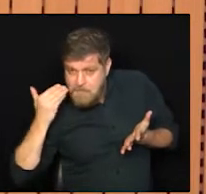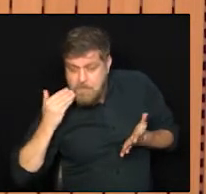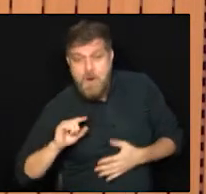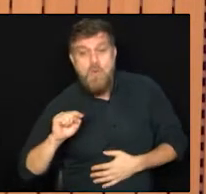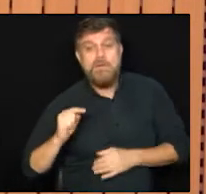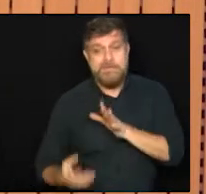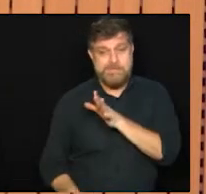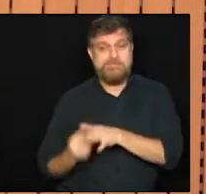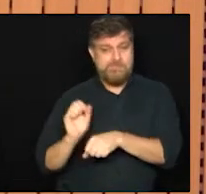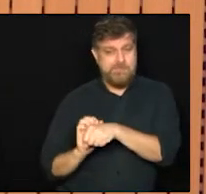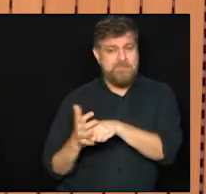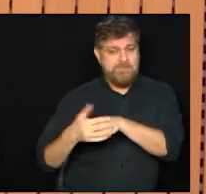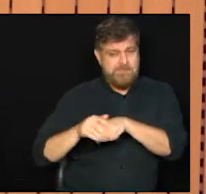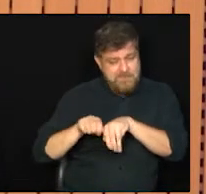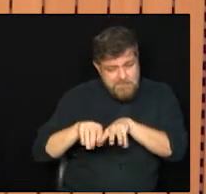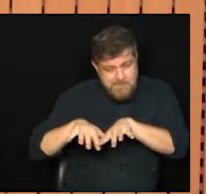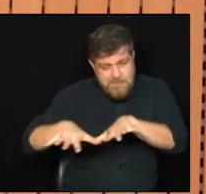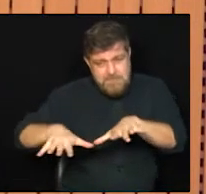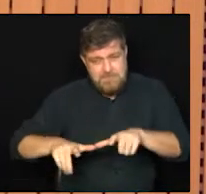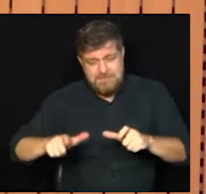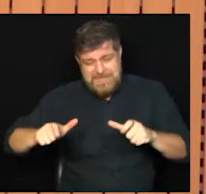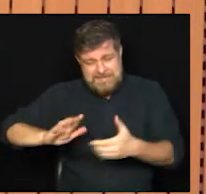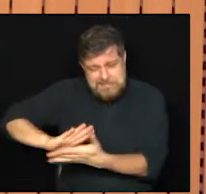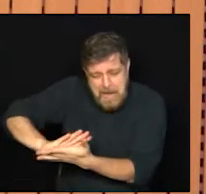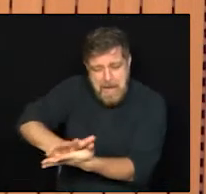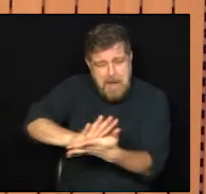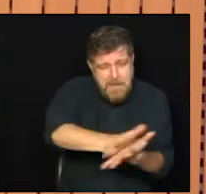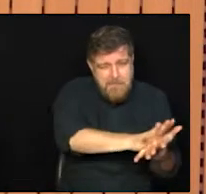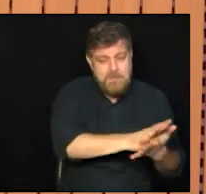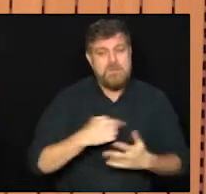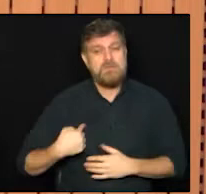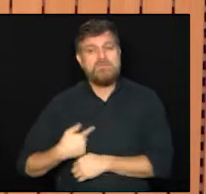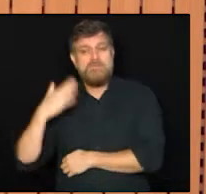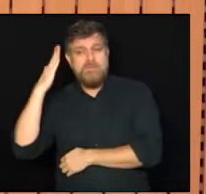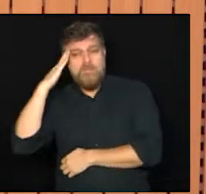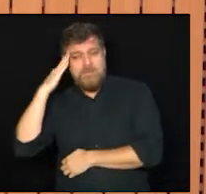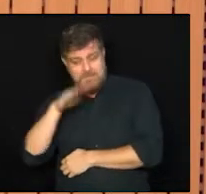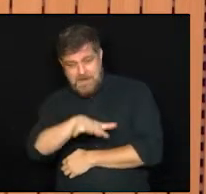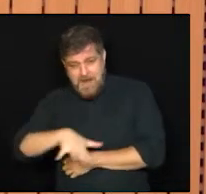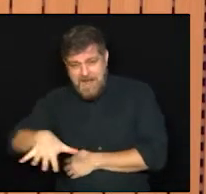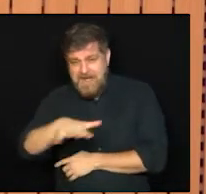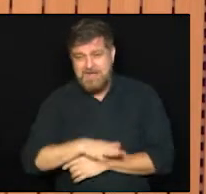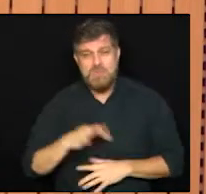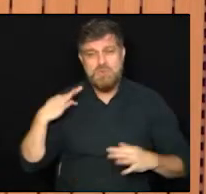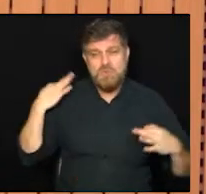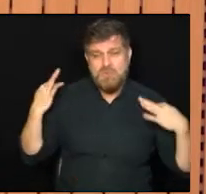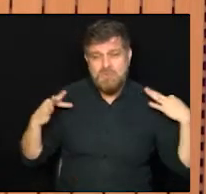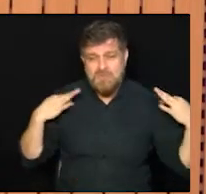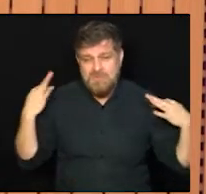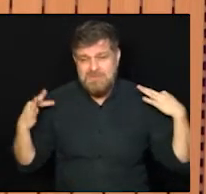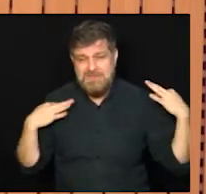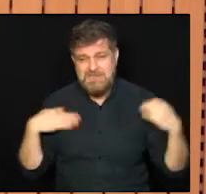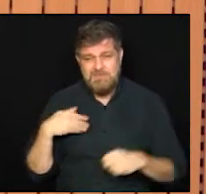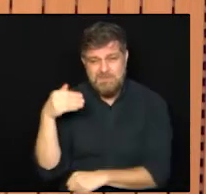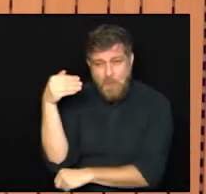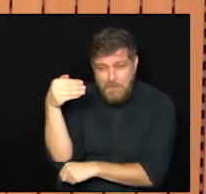da pandemia. Nós sabemos que o setor de turismo, de